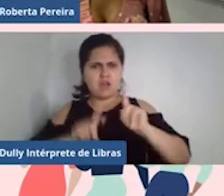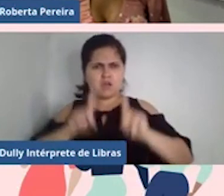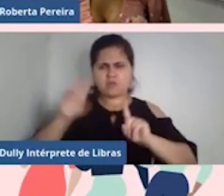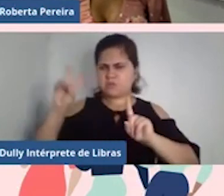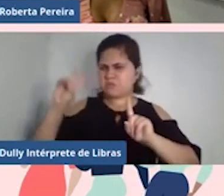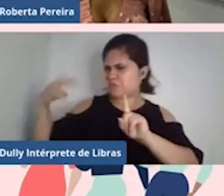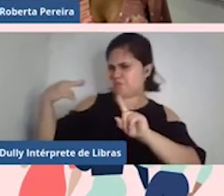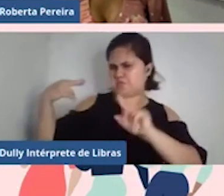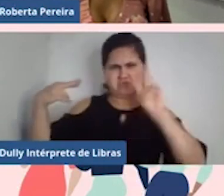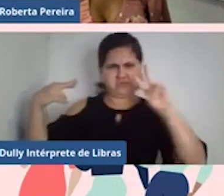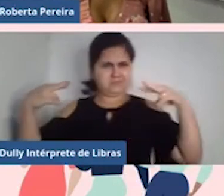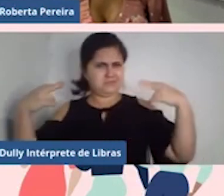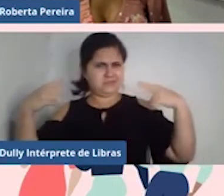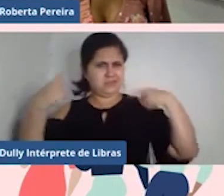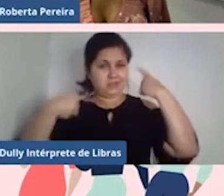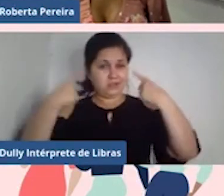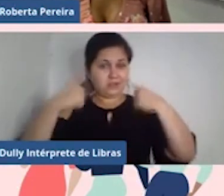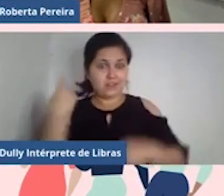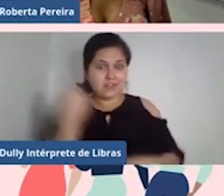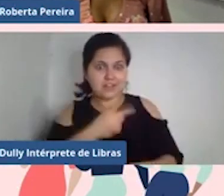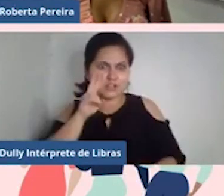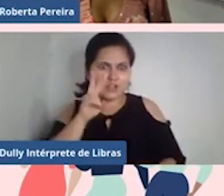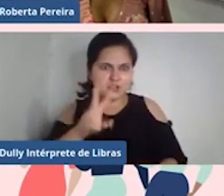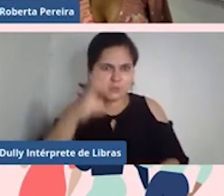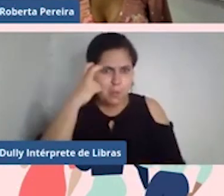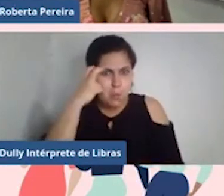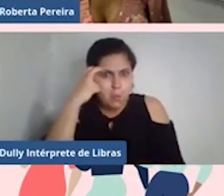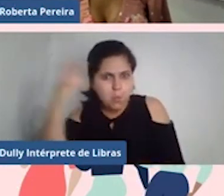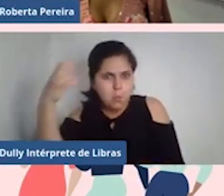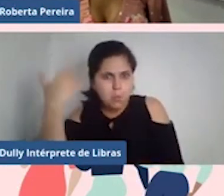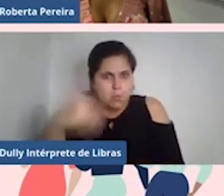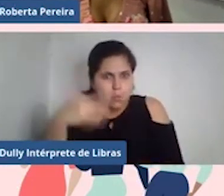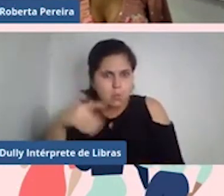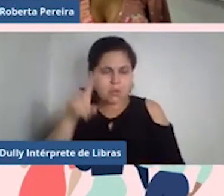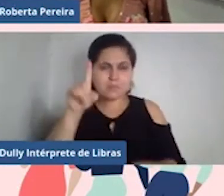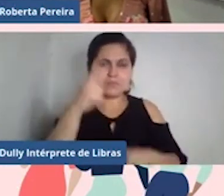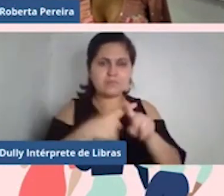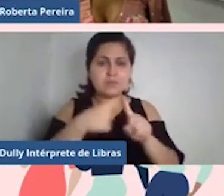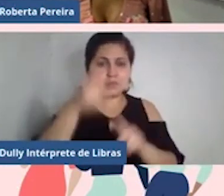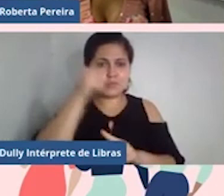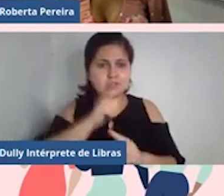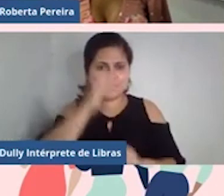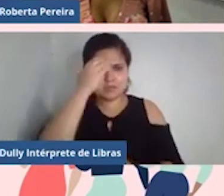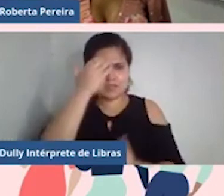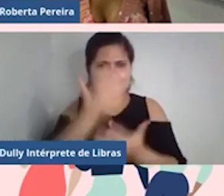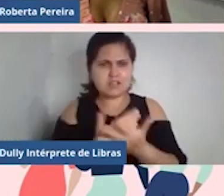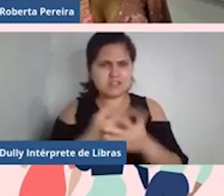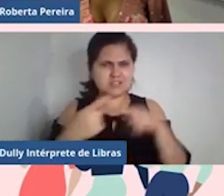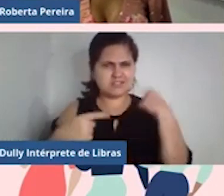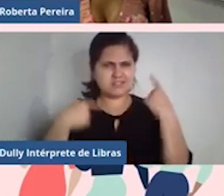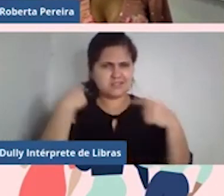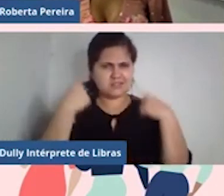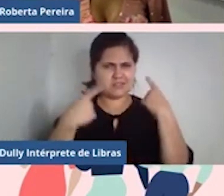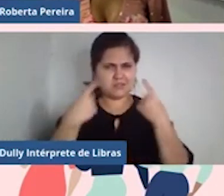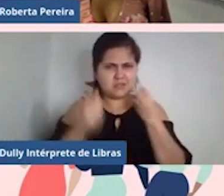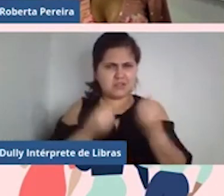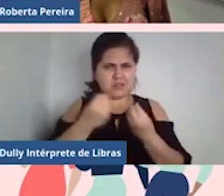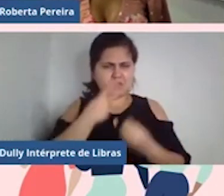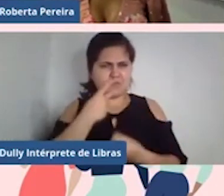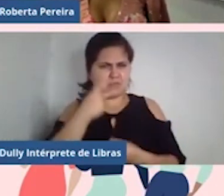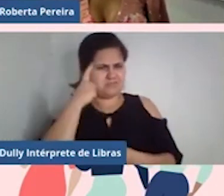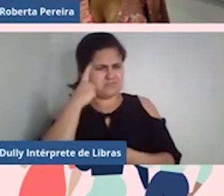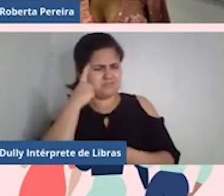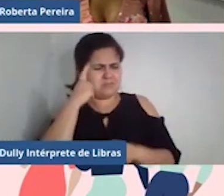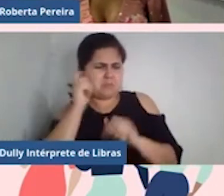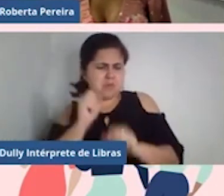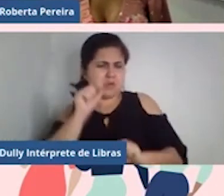como loucas, nós vemos o gênio delas, porque as mulheres que se acreditam tão loucas como para pensar que